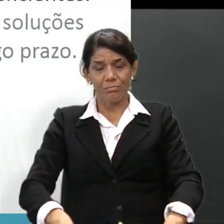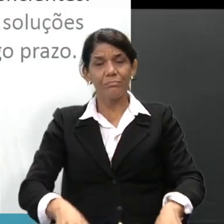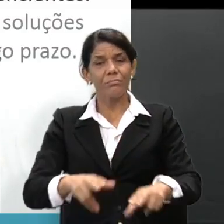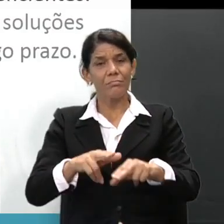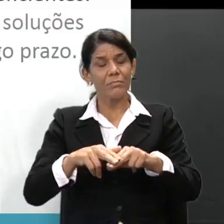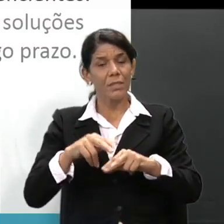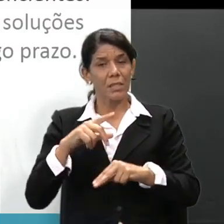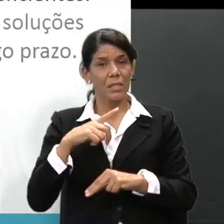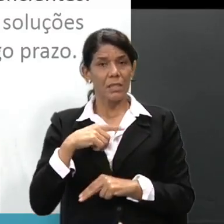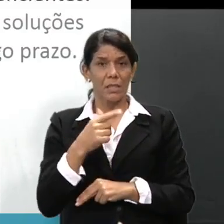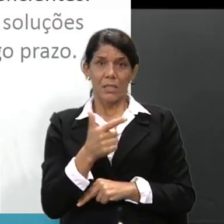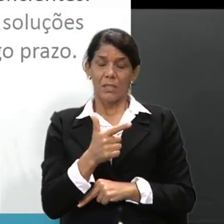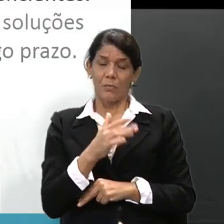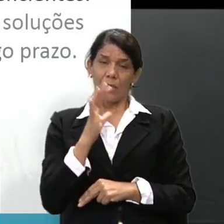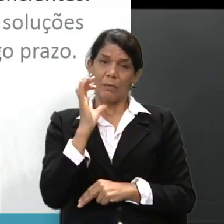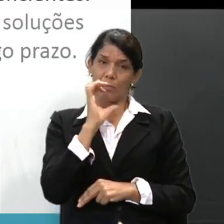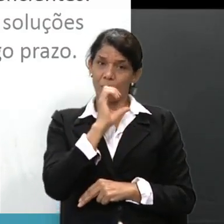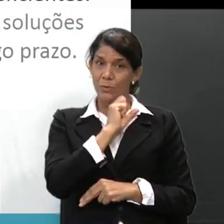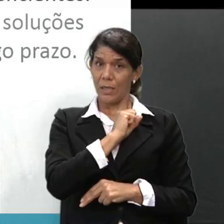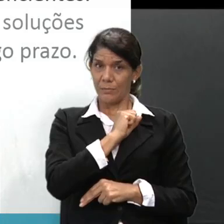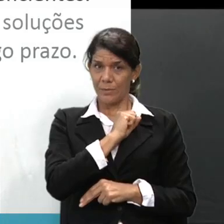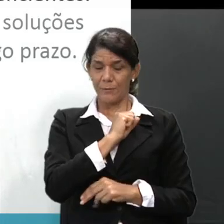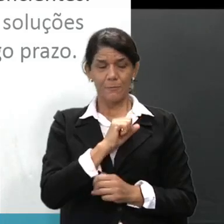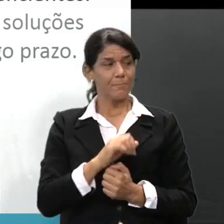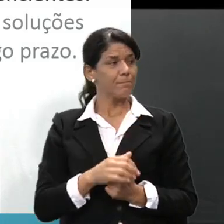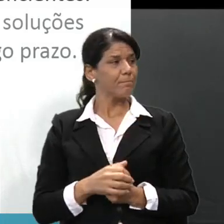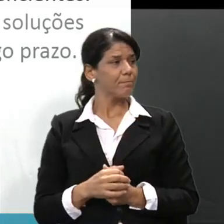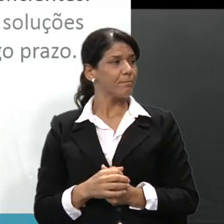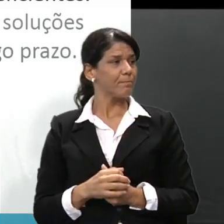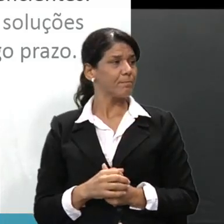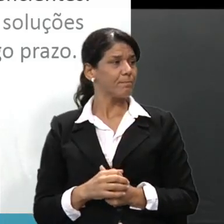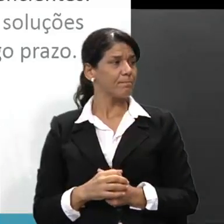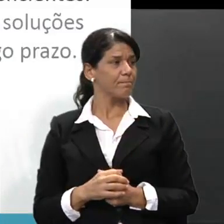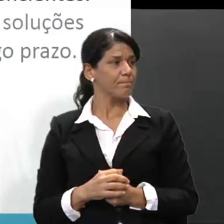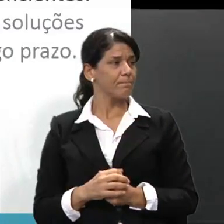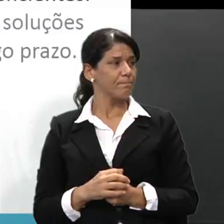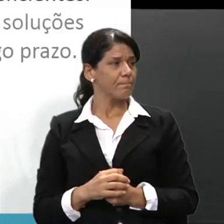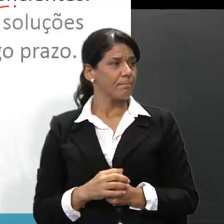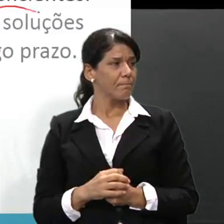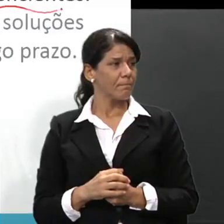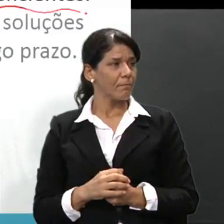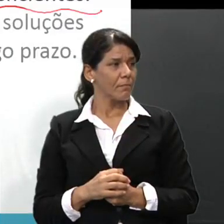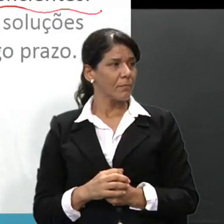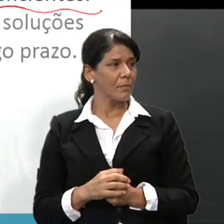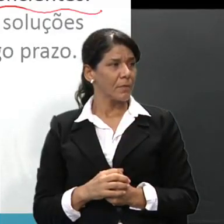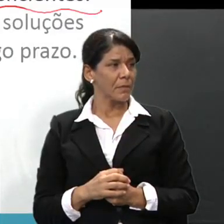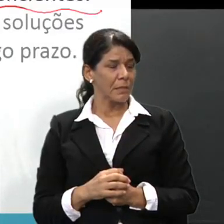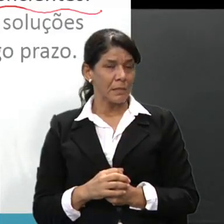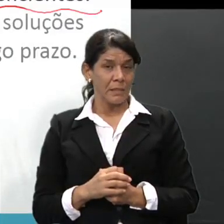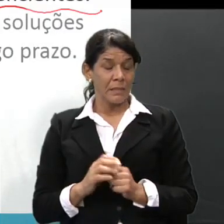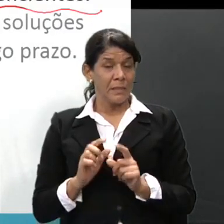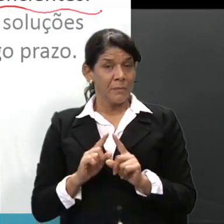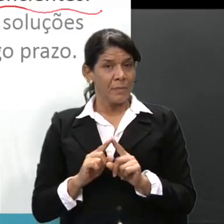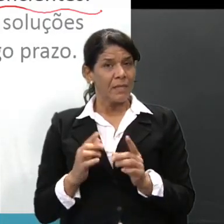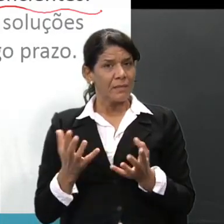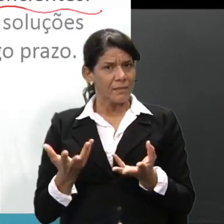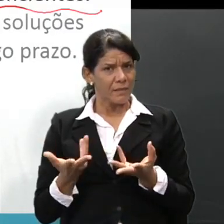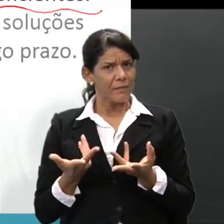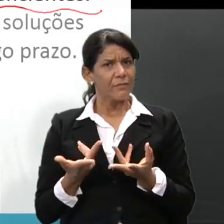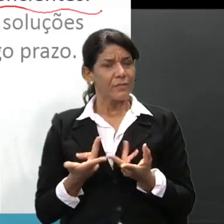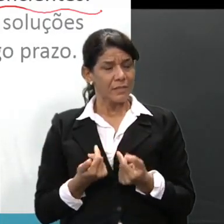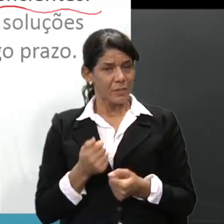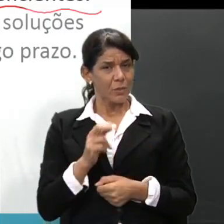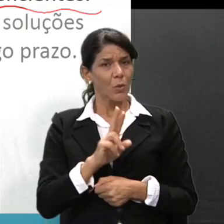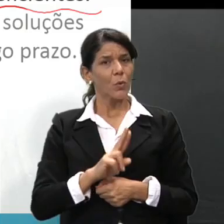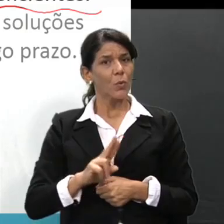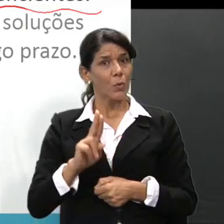Portanto, ele não é tão rápido quanto a via endovenosa, mas é bastante eficiente. É